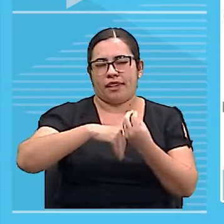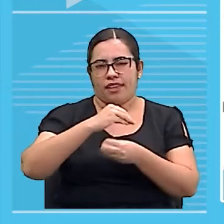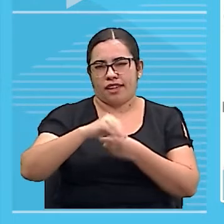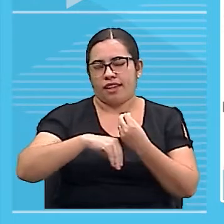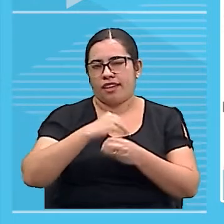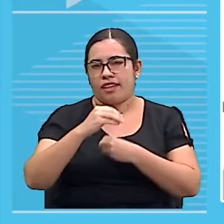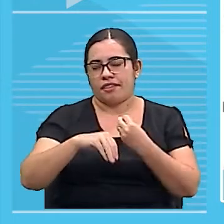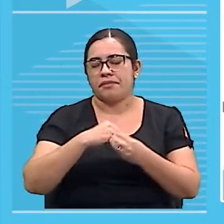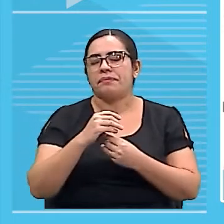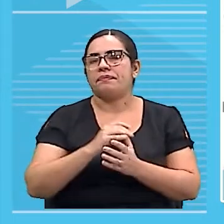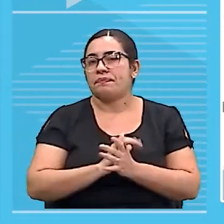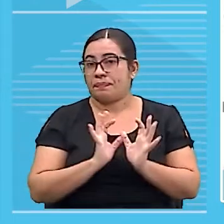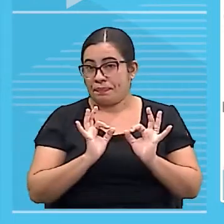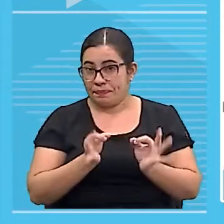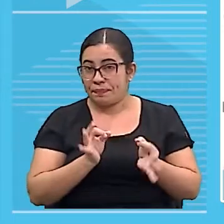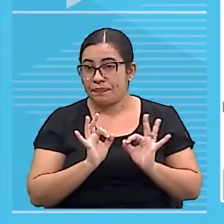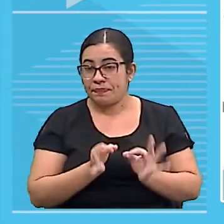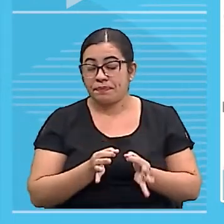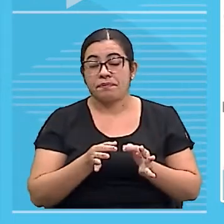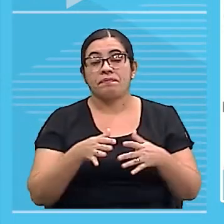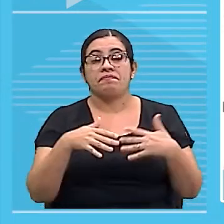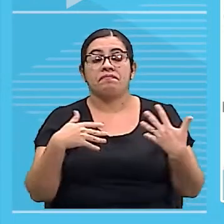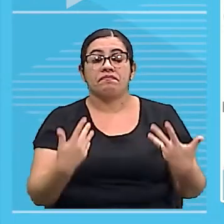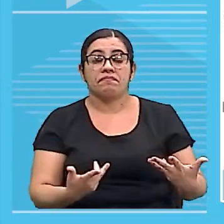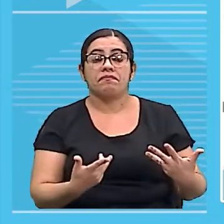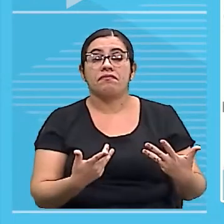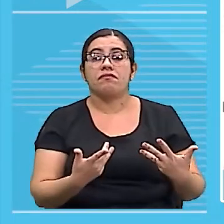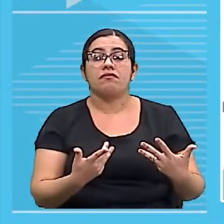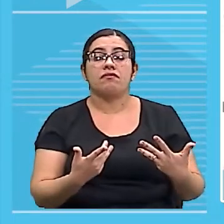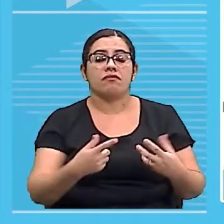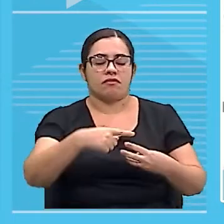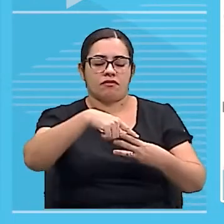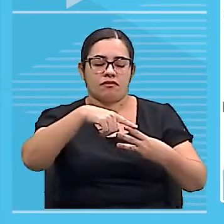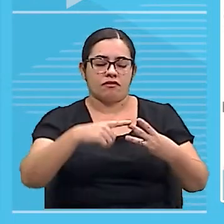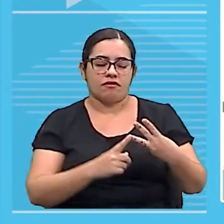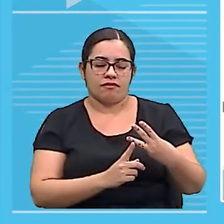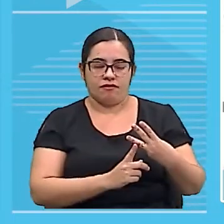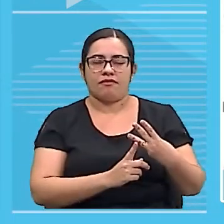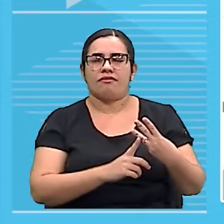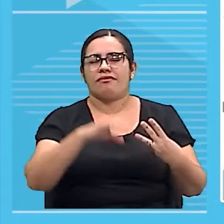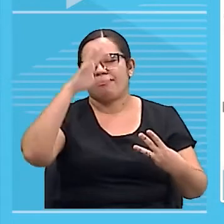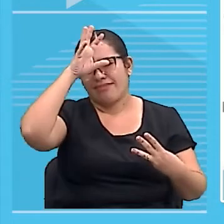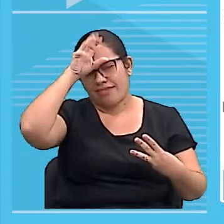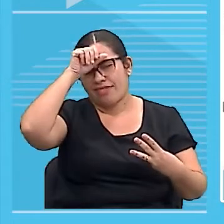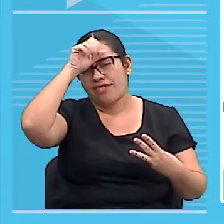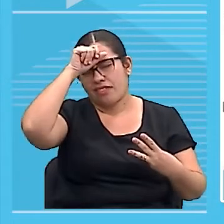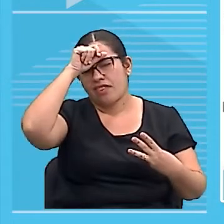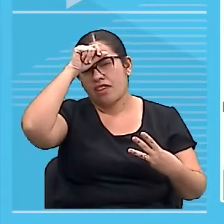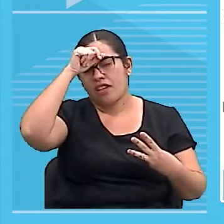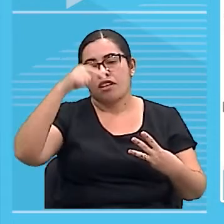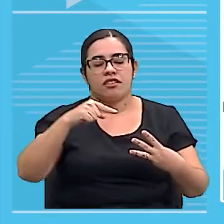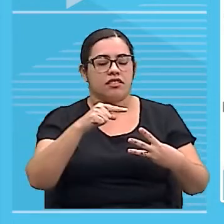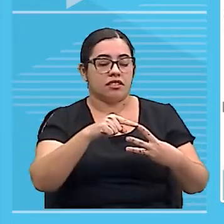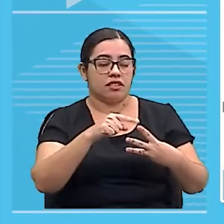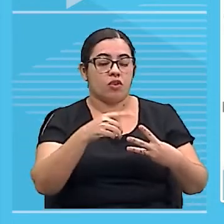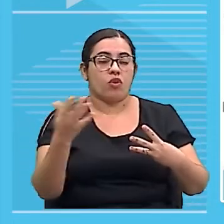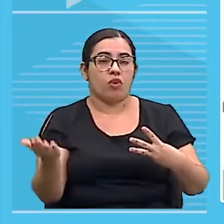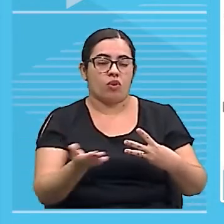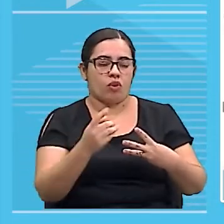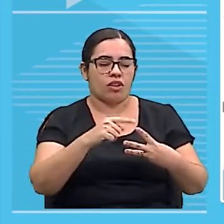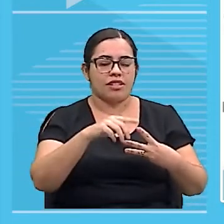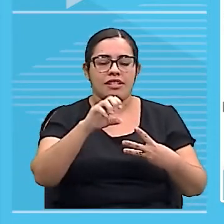resistores tá dessa maneira jovens eu estarei trabalhando a série E a